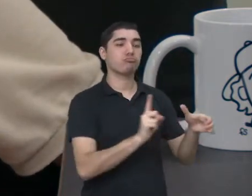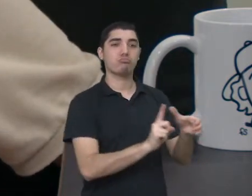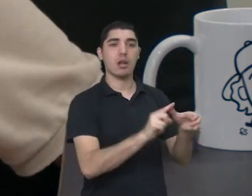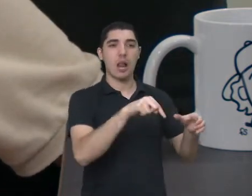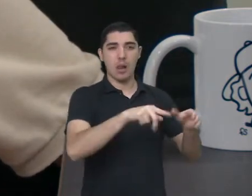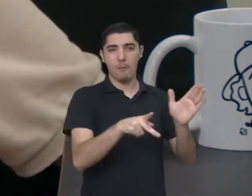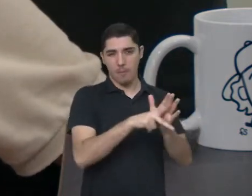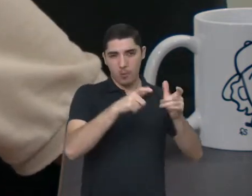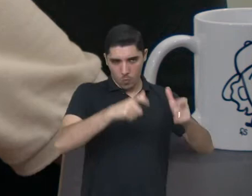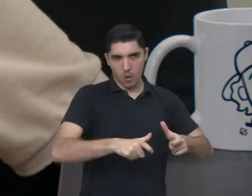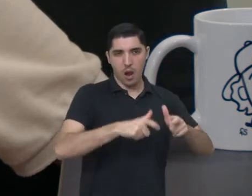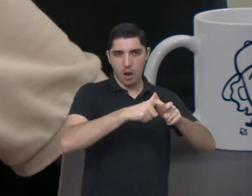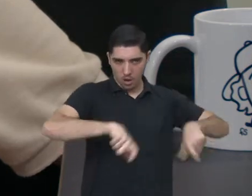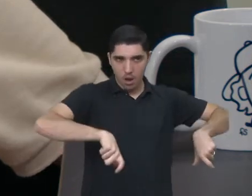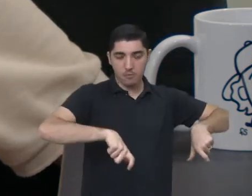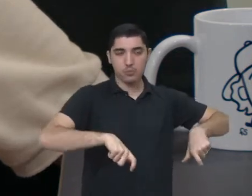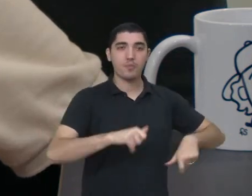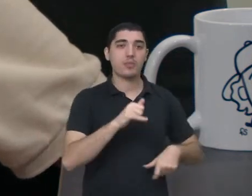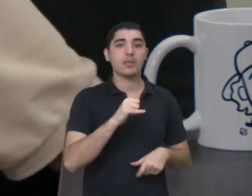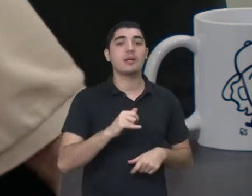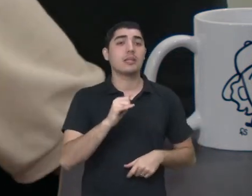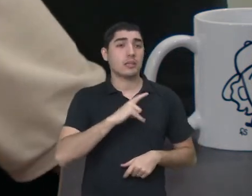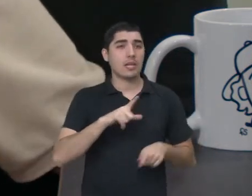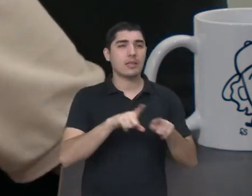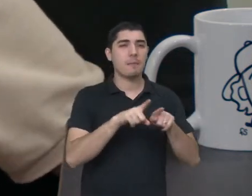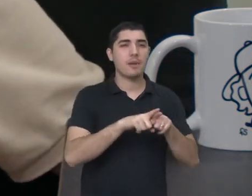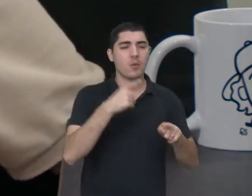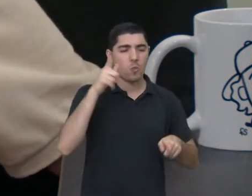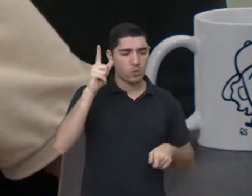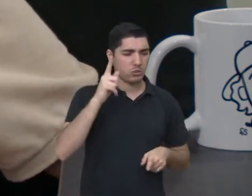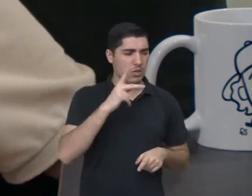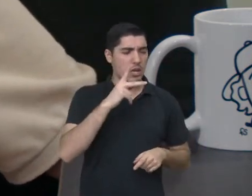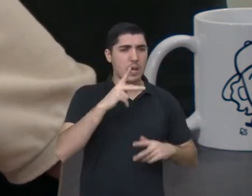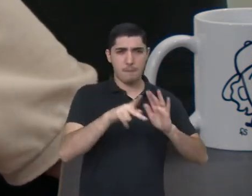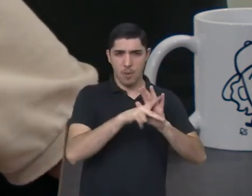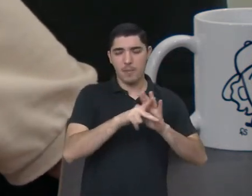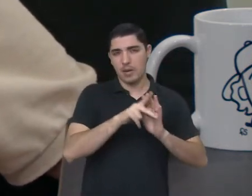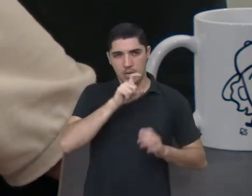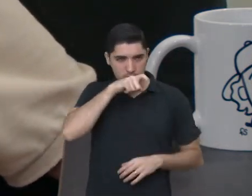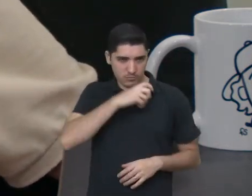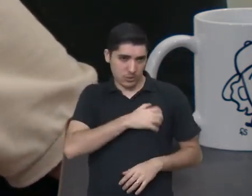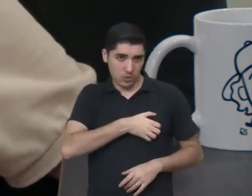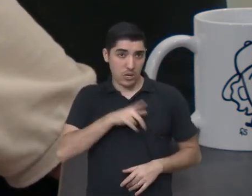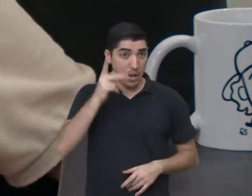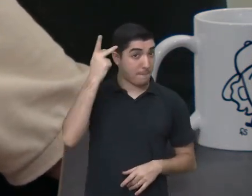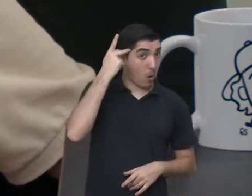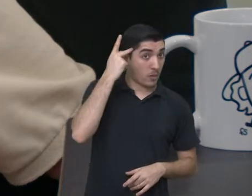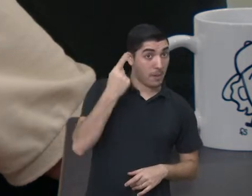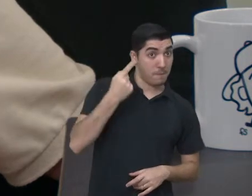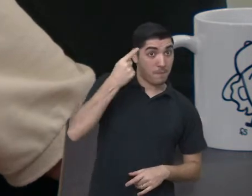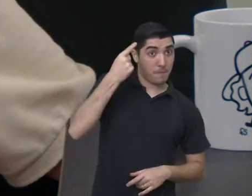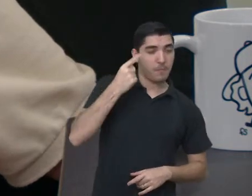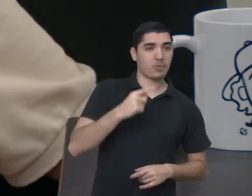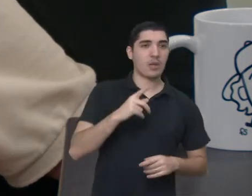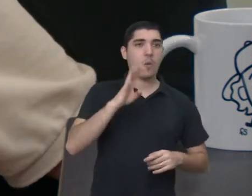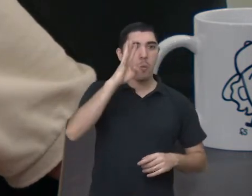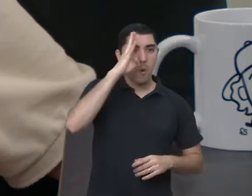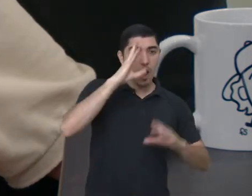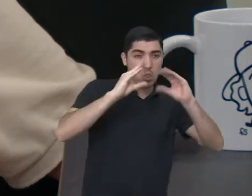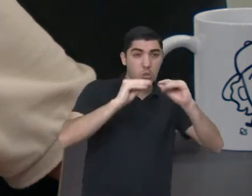se fica triste com essa... Olha, não sei se é defasagem, ainda não sei o que eu chamo de defasagem, né? Porque é a maneira que é transmitido,